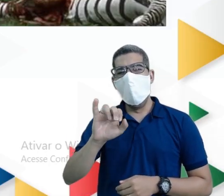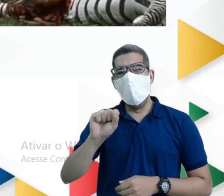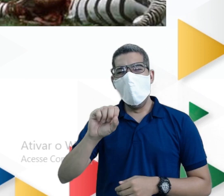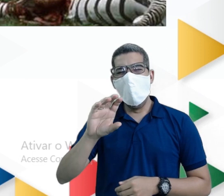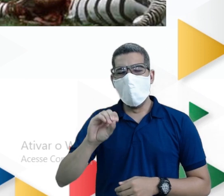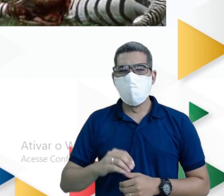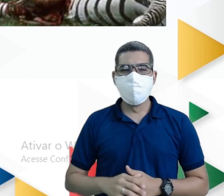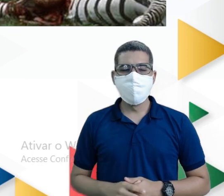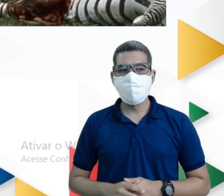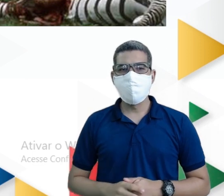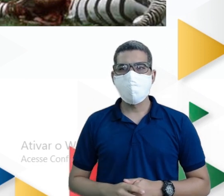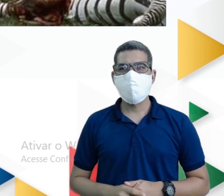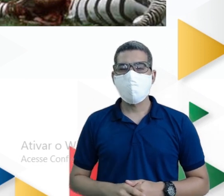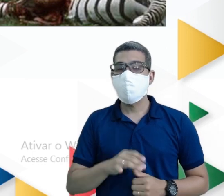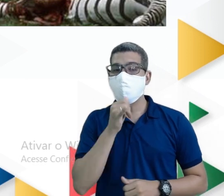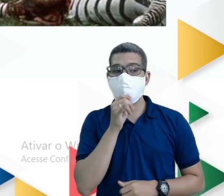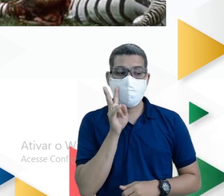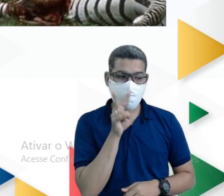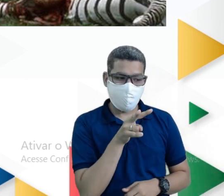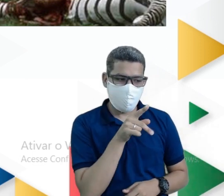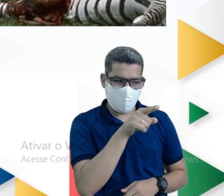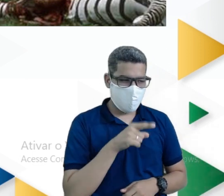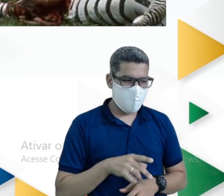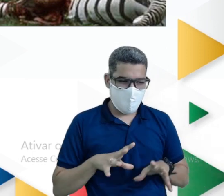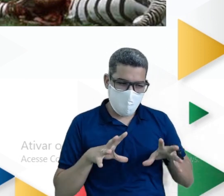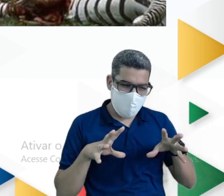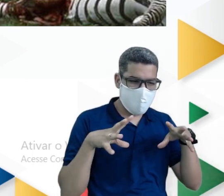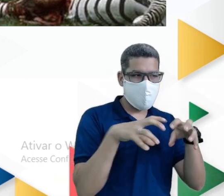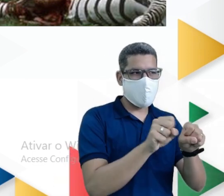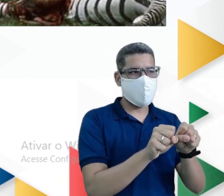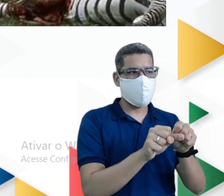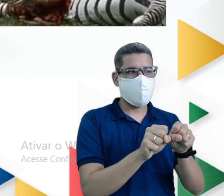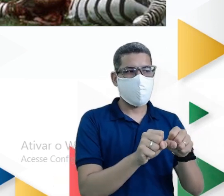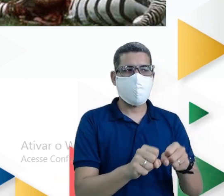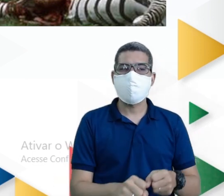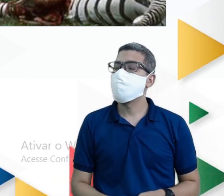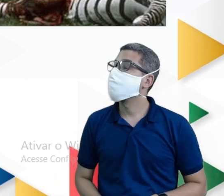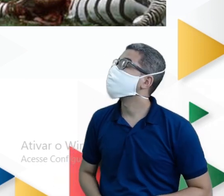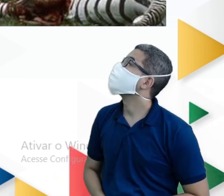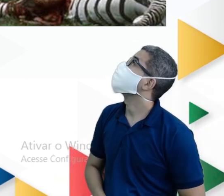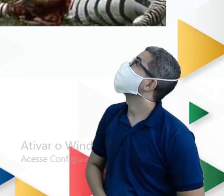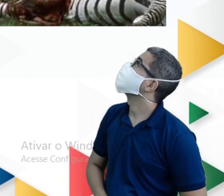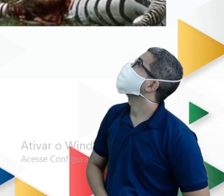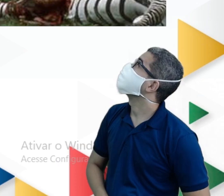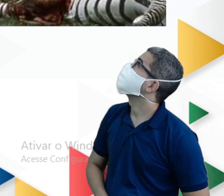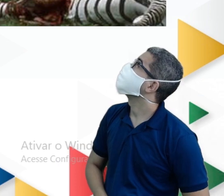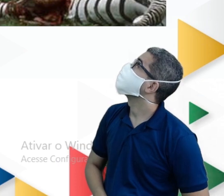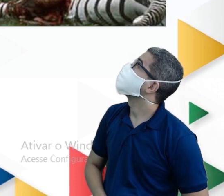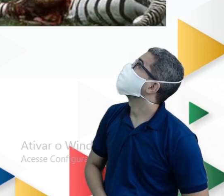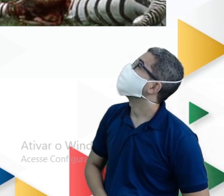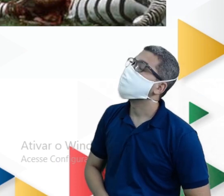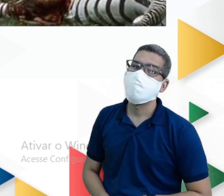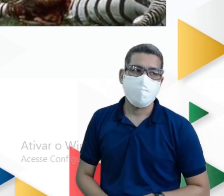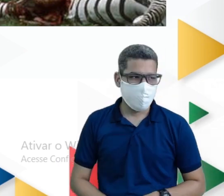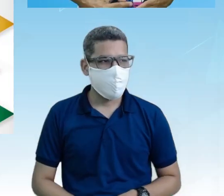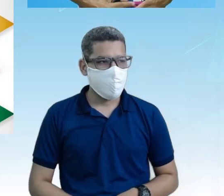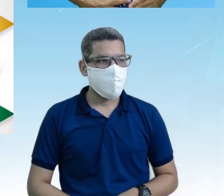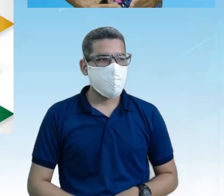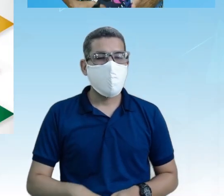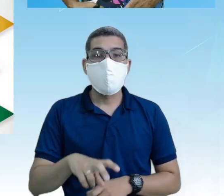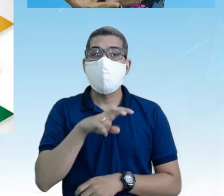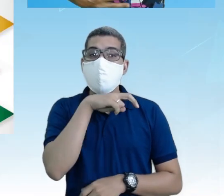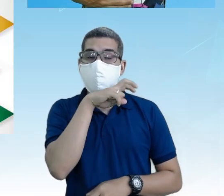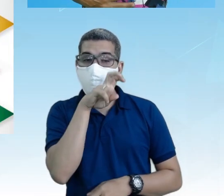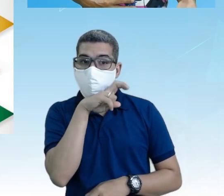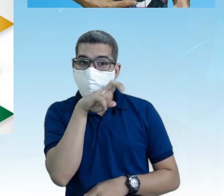se alimentar. Por exemplo, a gente tem a serpente e o rato. Aí, na imagem, você pode observar que a